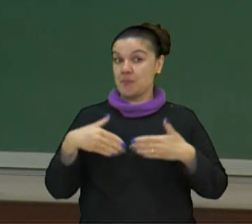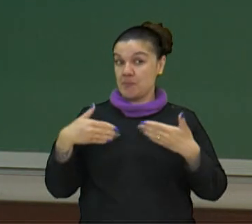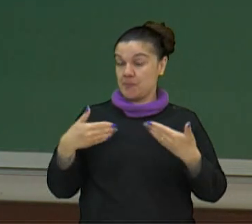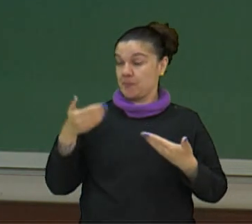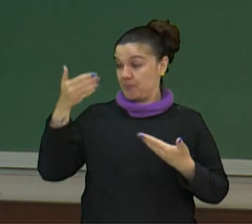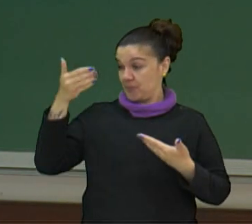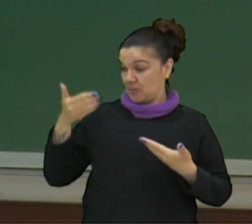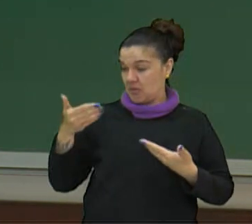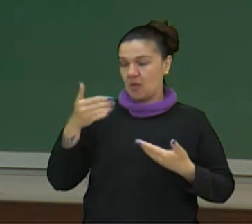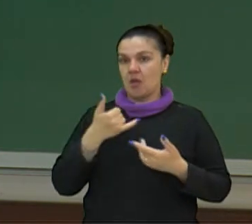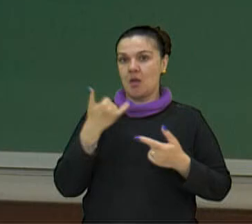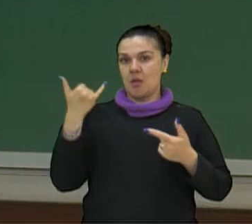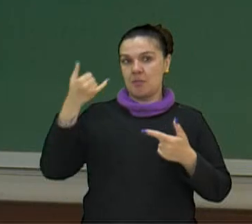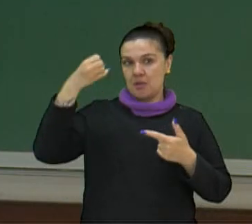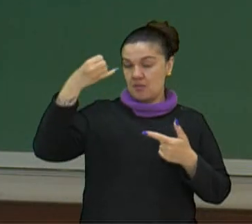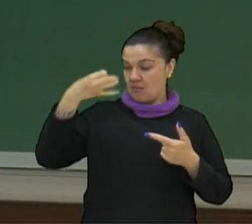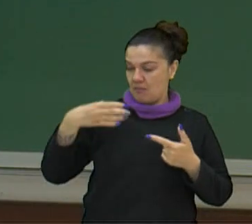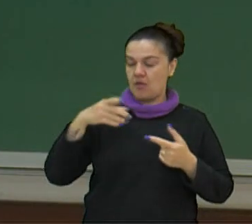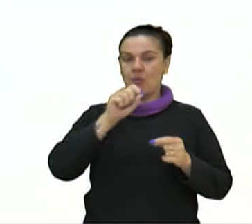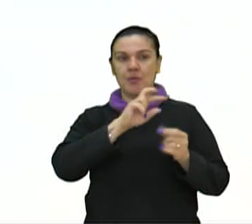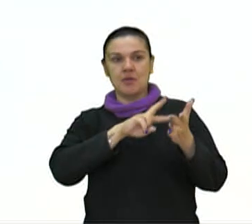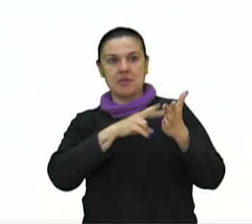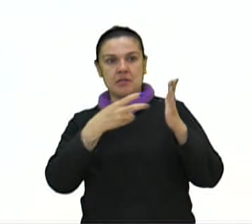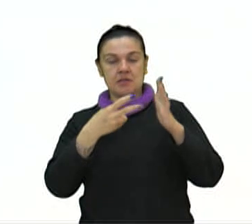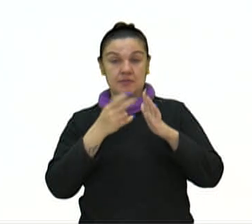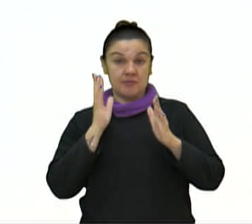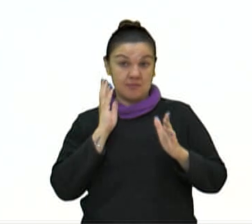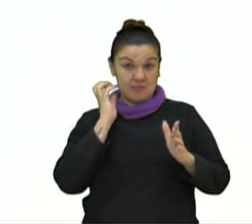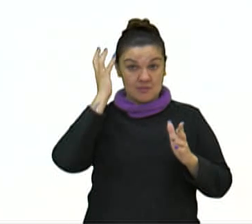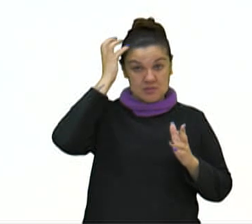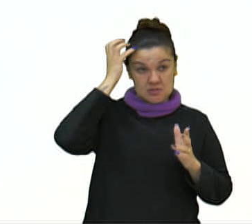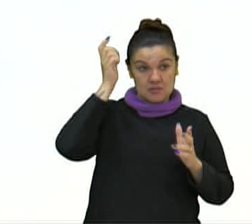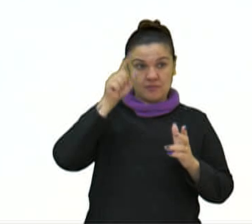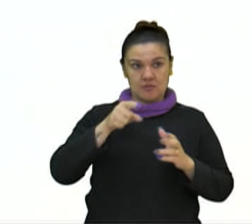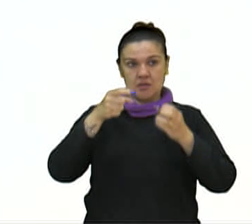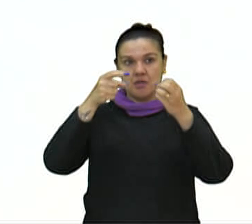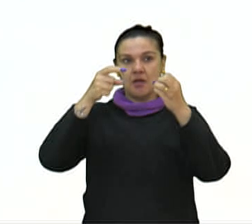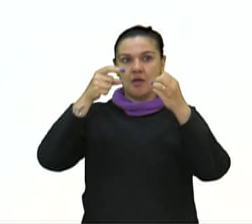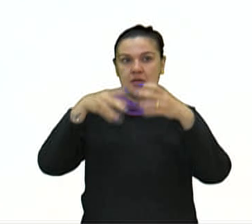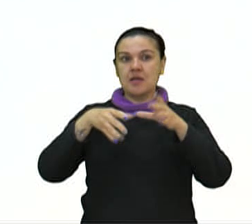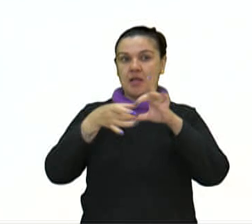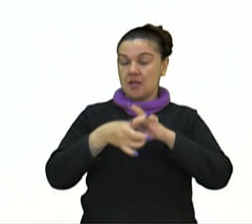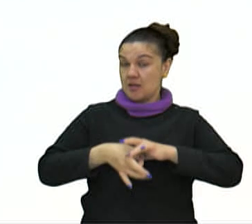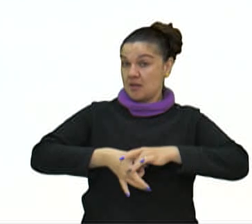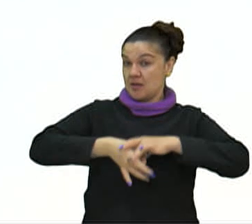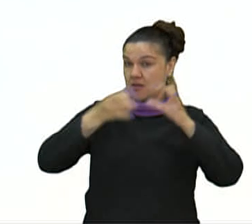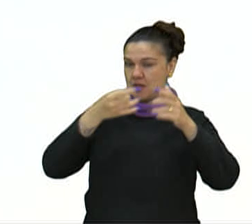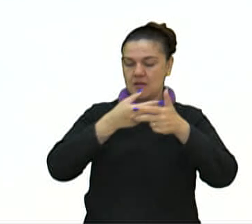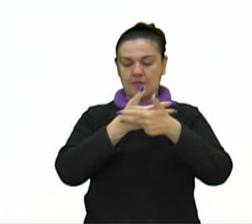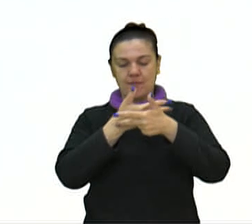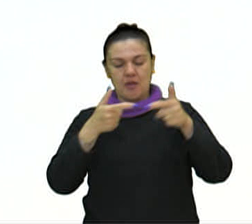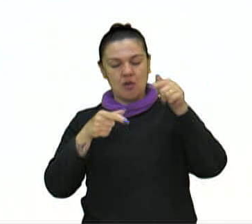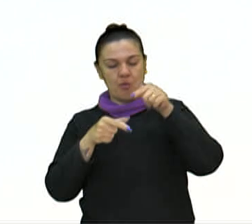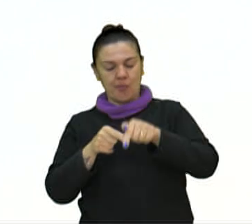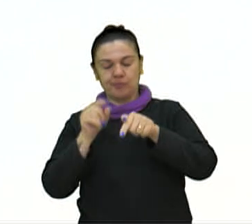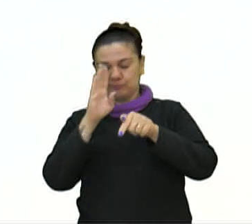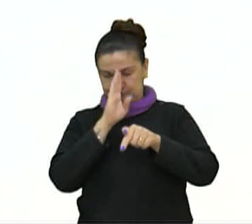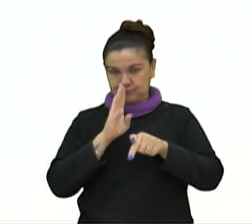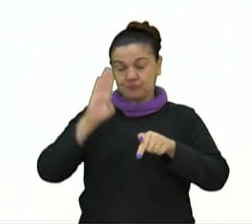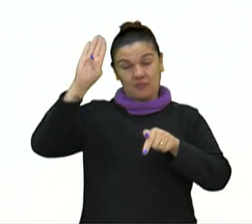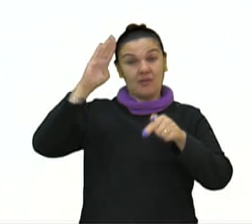Então, aqui tem uma importante definição de Spinoza. Disse livre, a coisa que existe exclusivamente